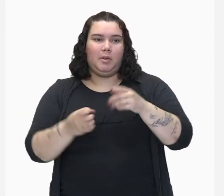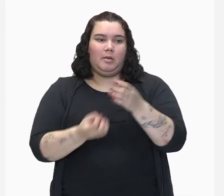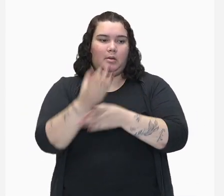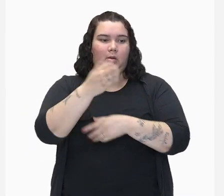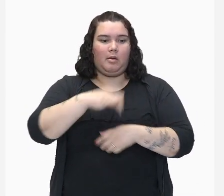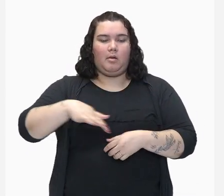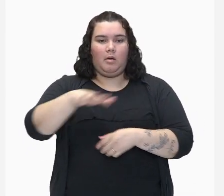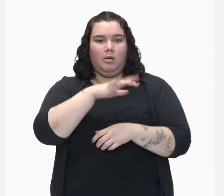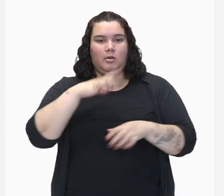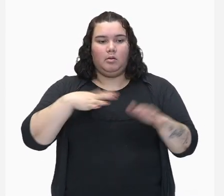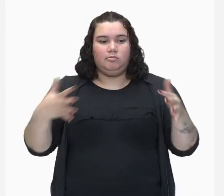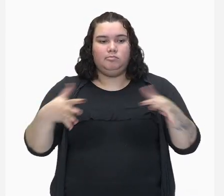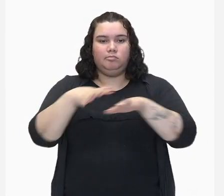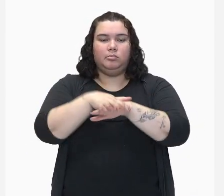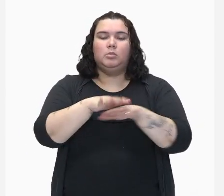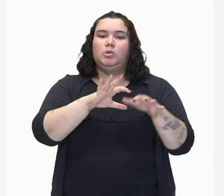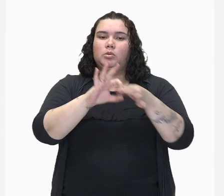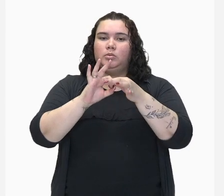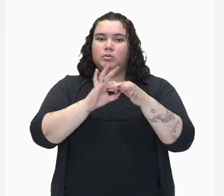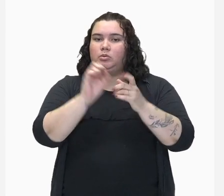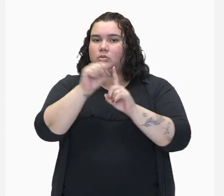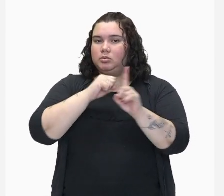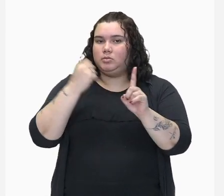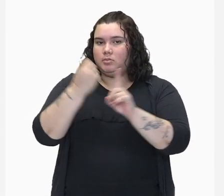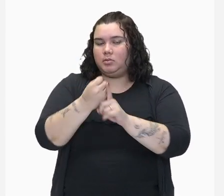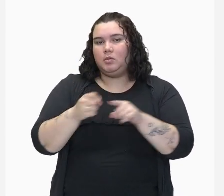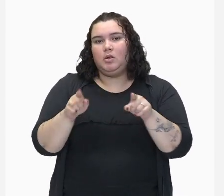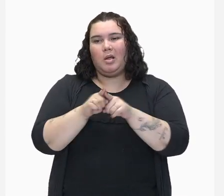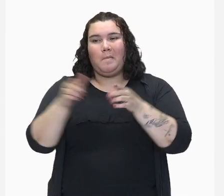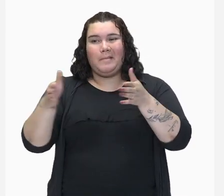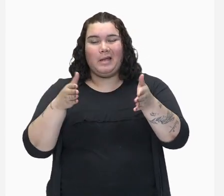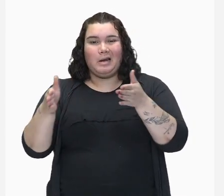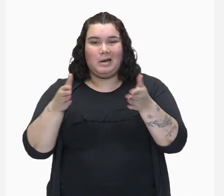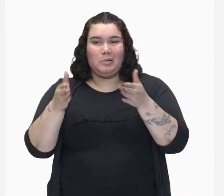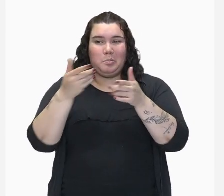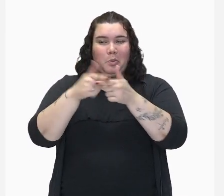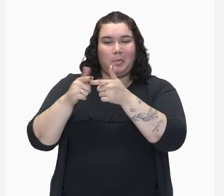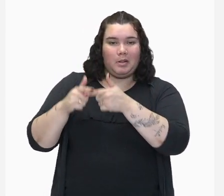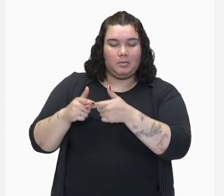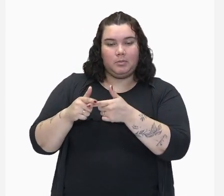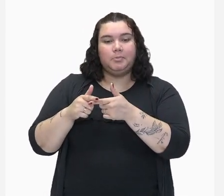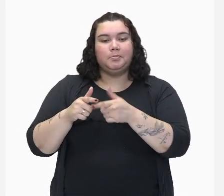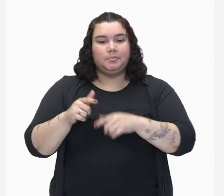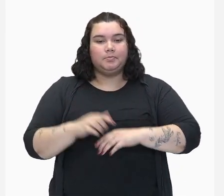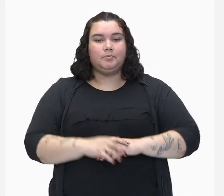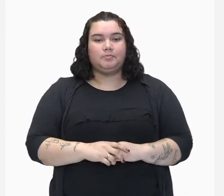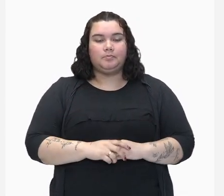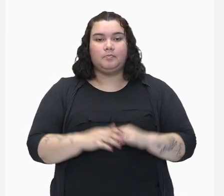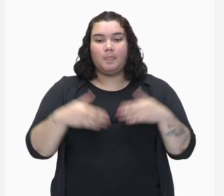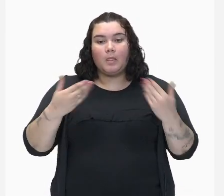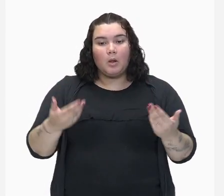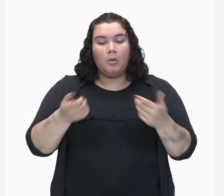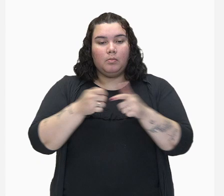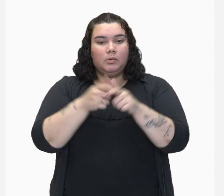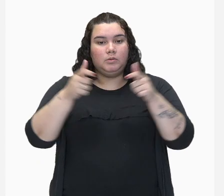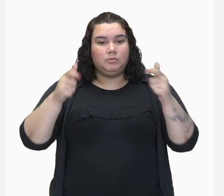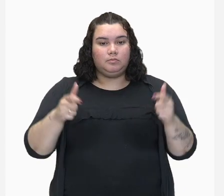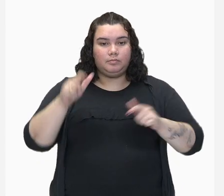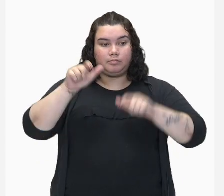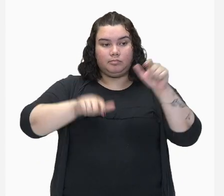a integração social, especialmente em tempos de tensão social. Então, muitos atletas se